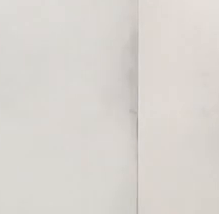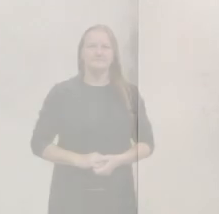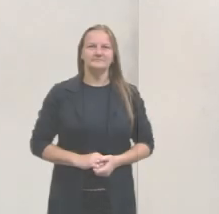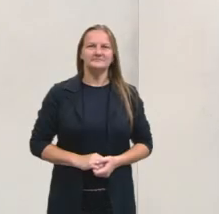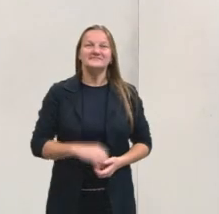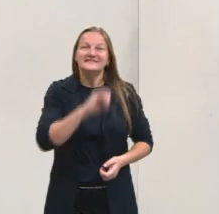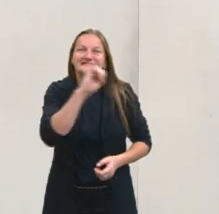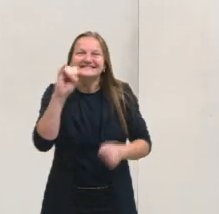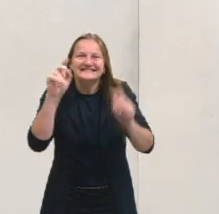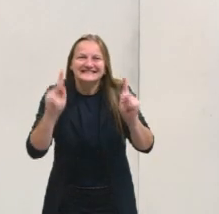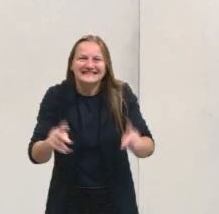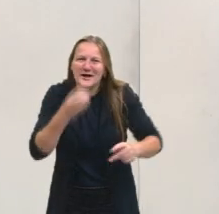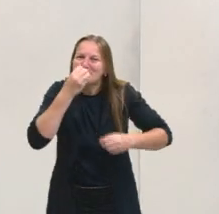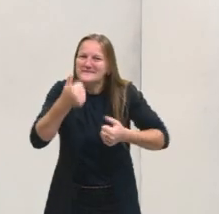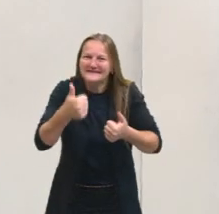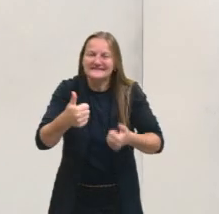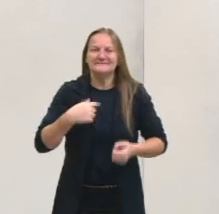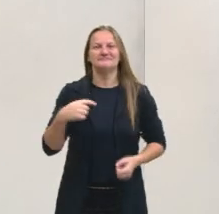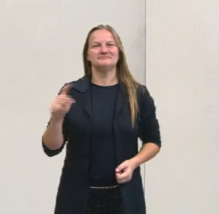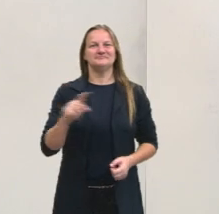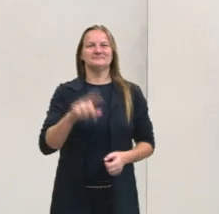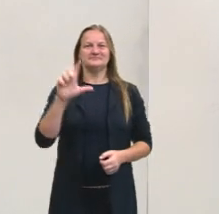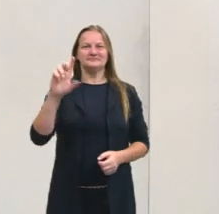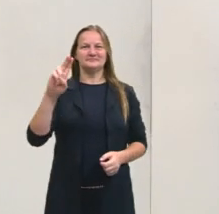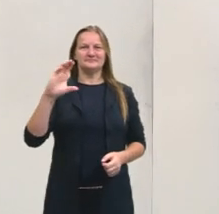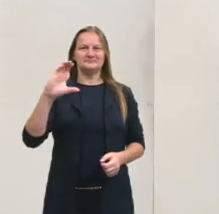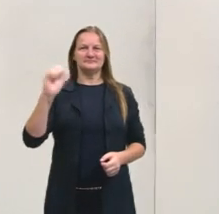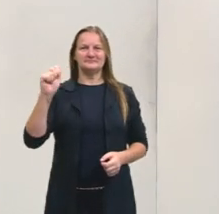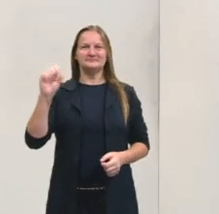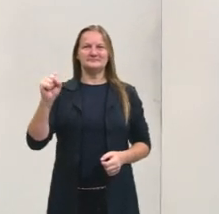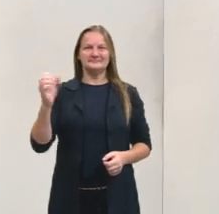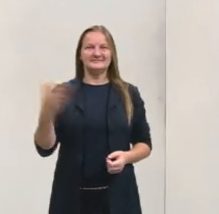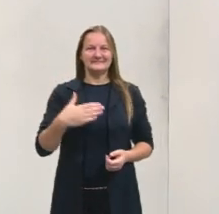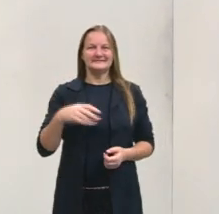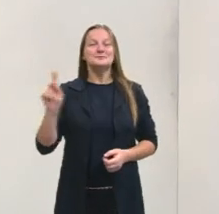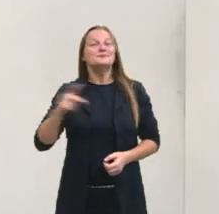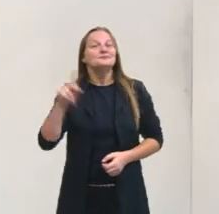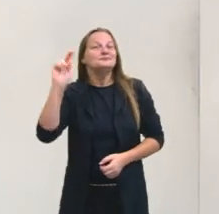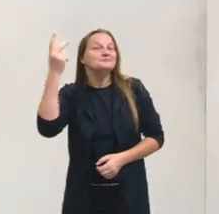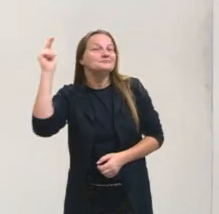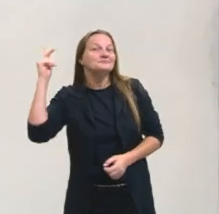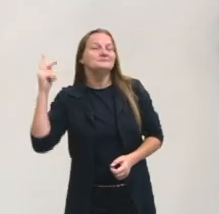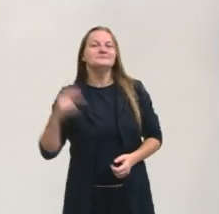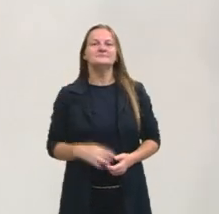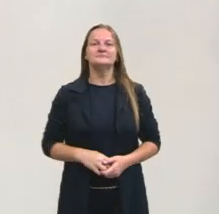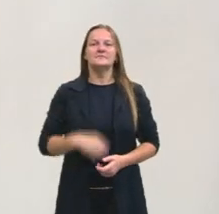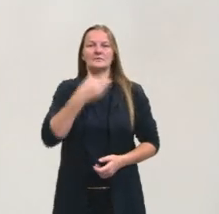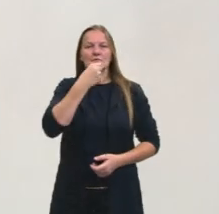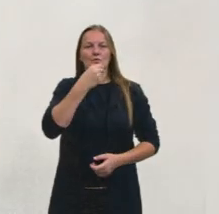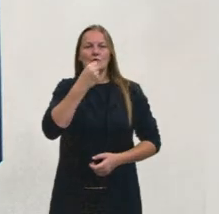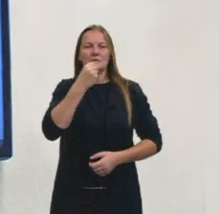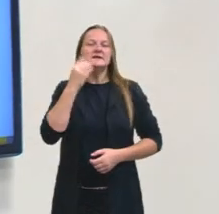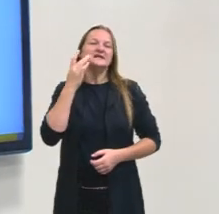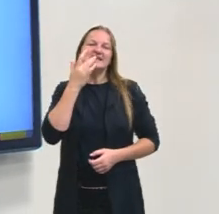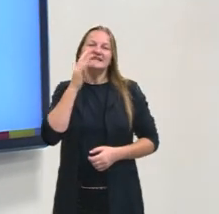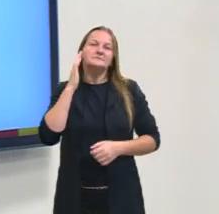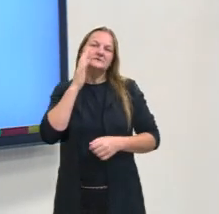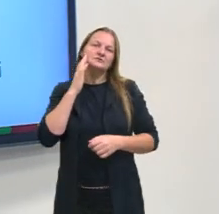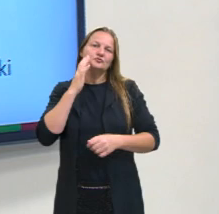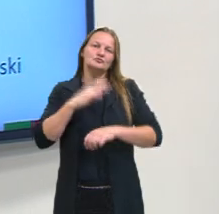aí pessoal tudo bem eu sou o professor Lucas La Bella professor de história eu sou um homem branco